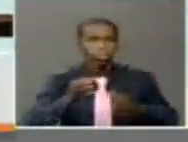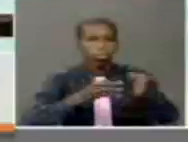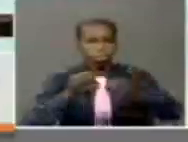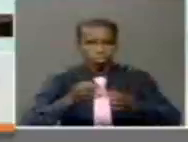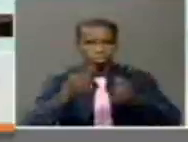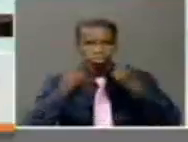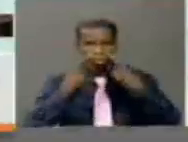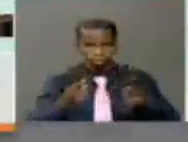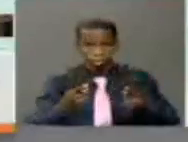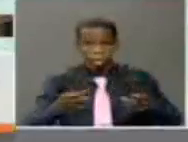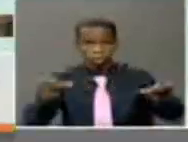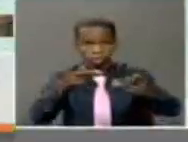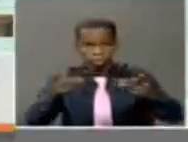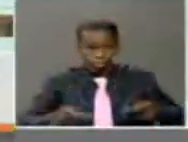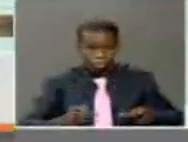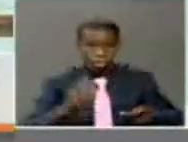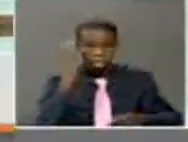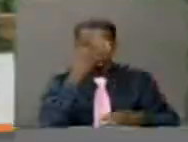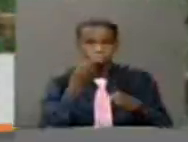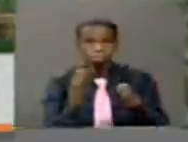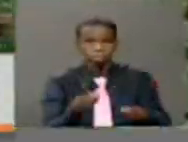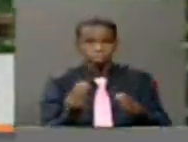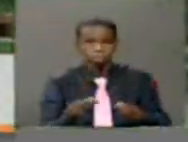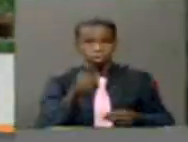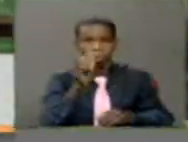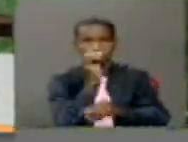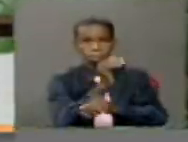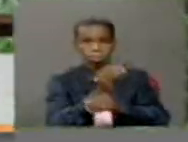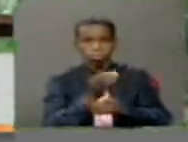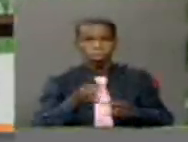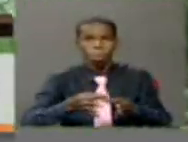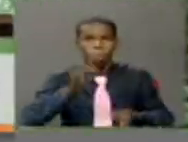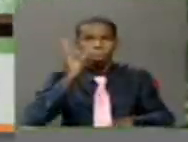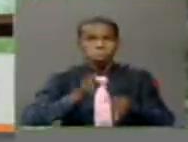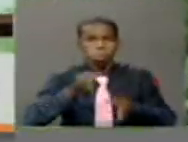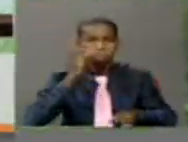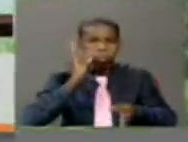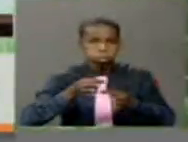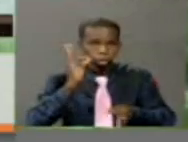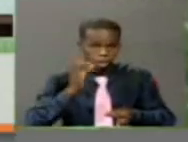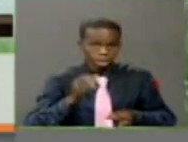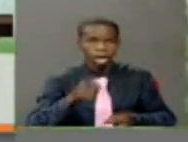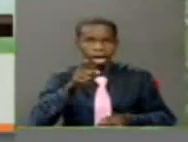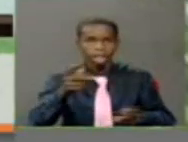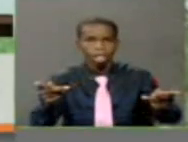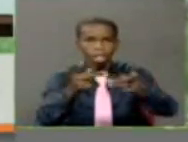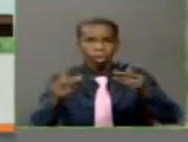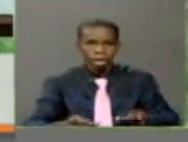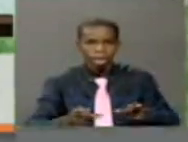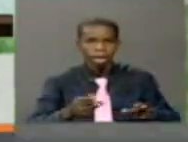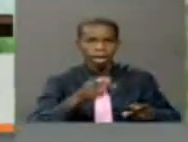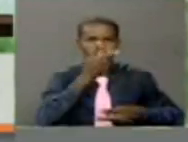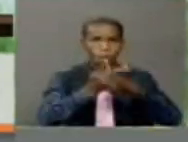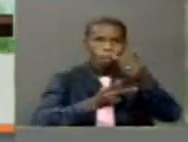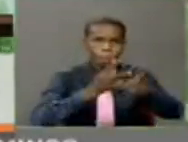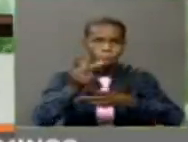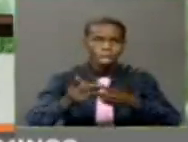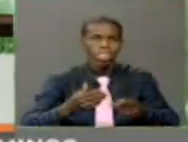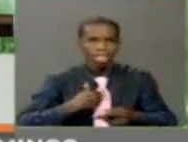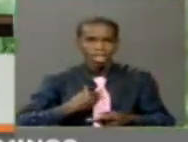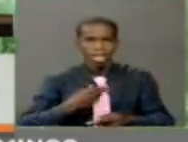de quem procura o conforto da natureza, a província do Ix é detentora de potencialidades turísticas com cenários